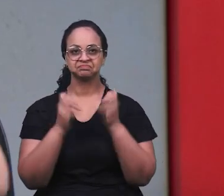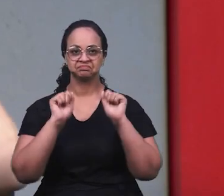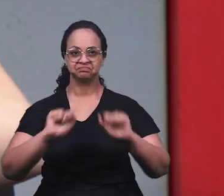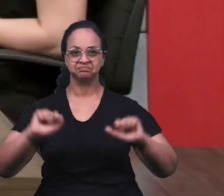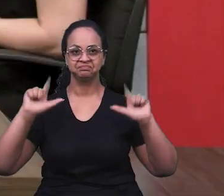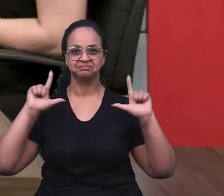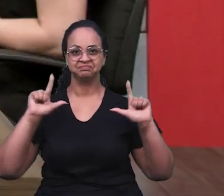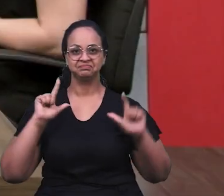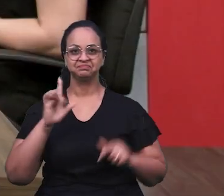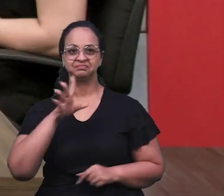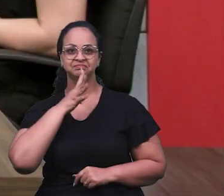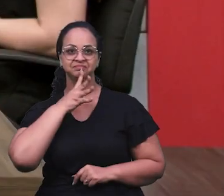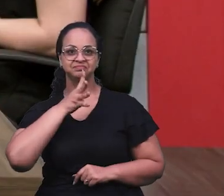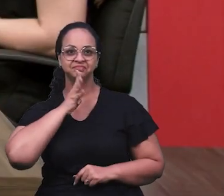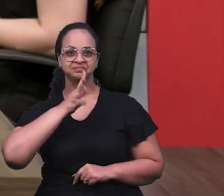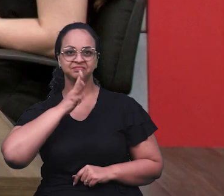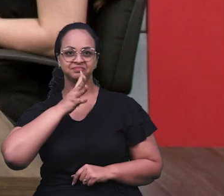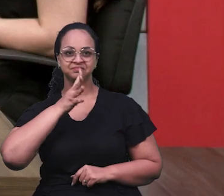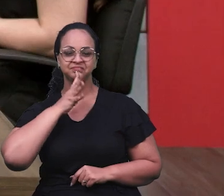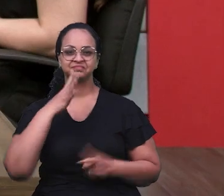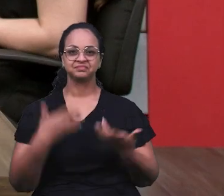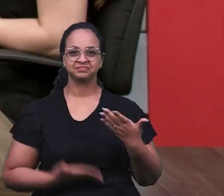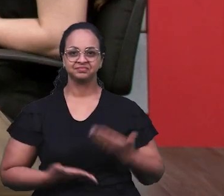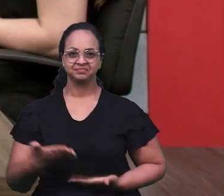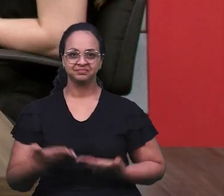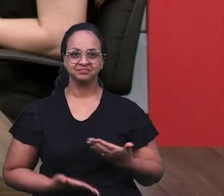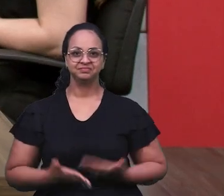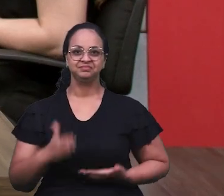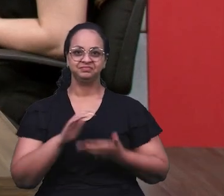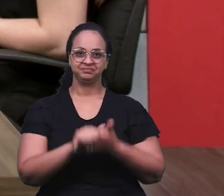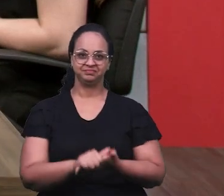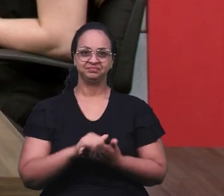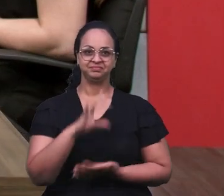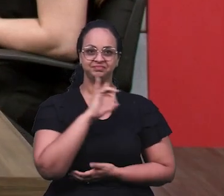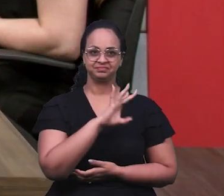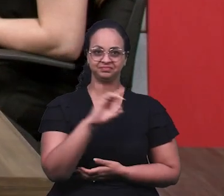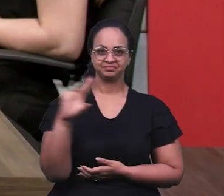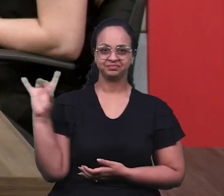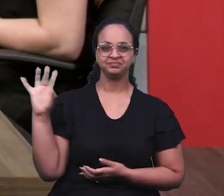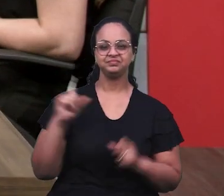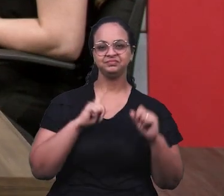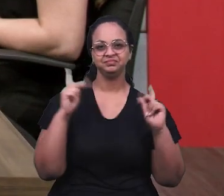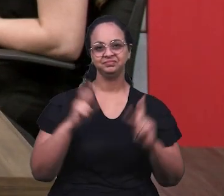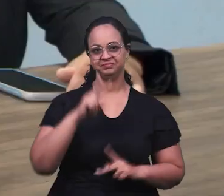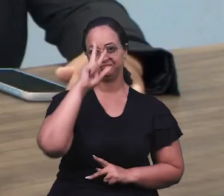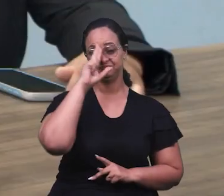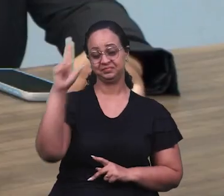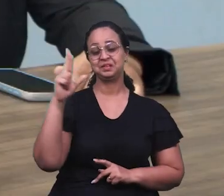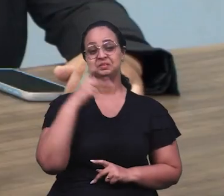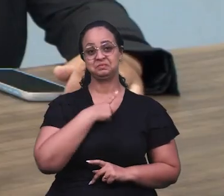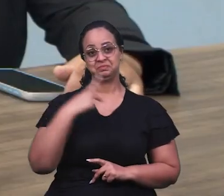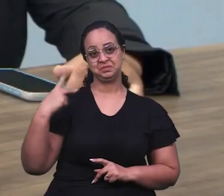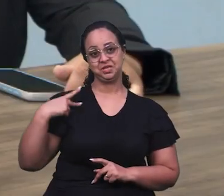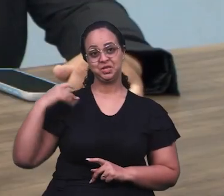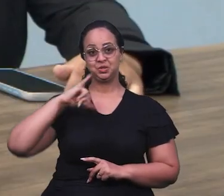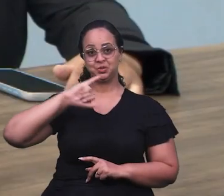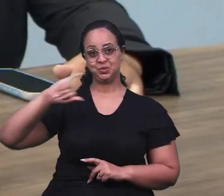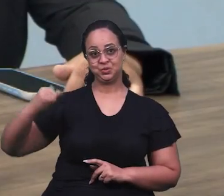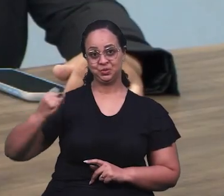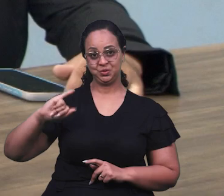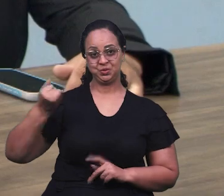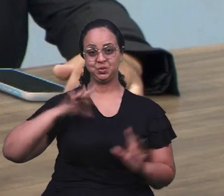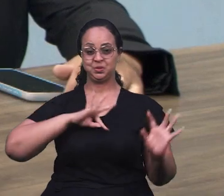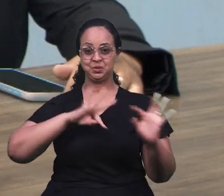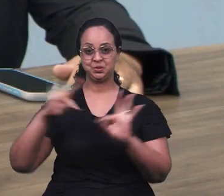abrir a câmera, hoje vamos conhecer os nossos irmãos que estão conosco, cumprimentar cada um, a paz do Senhor, pastor João. Paz do Senhor, Priscila, paz do Senhor